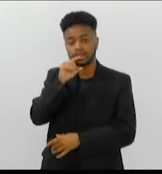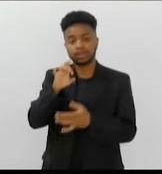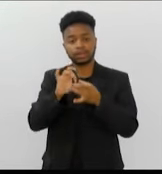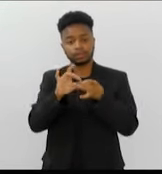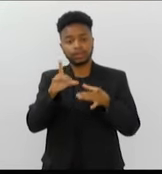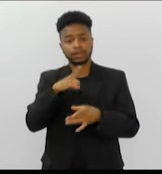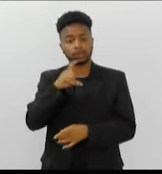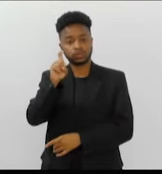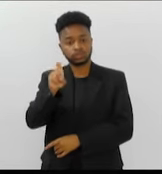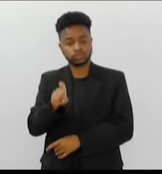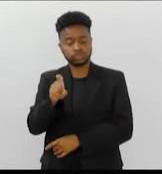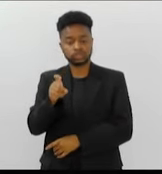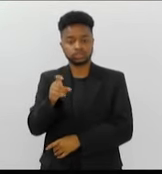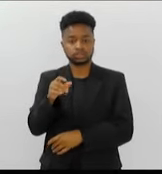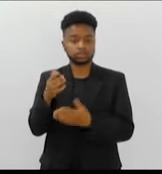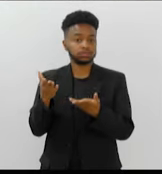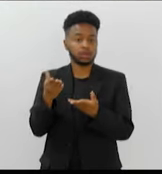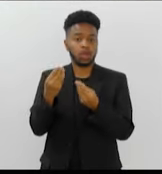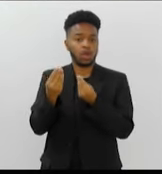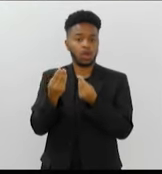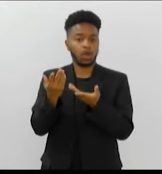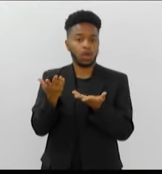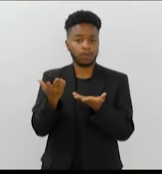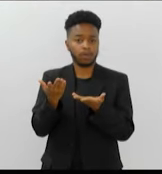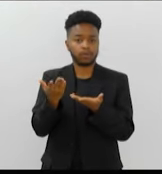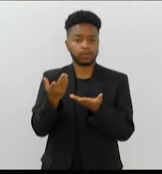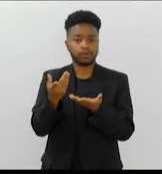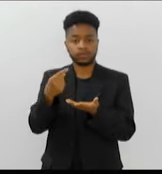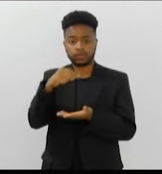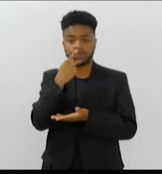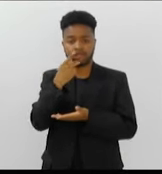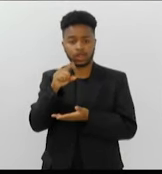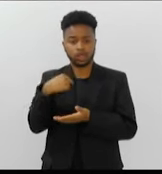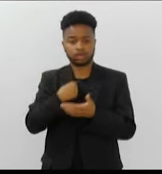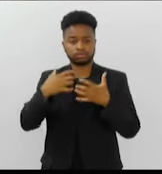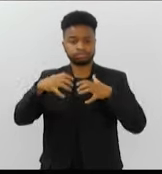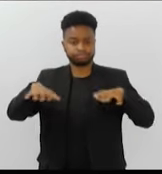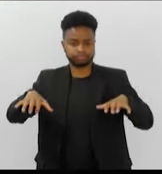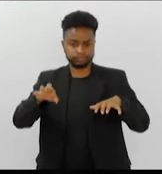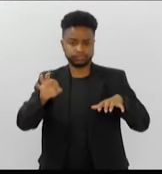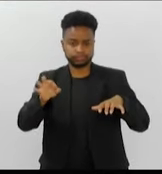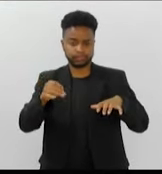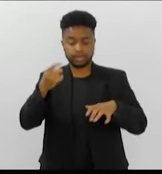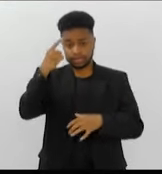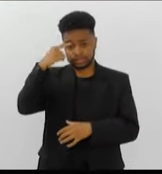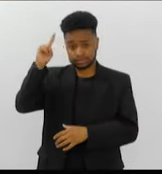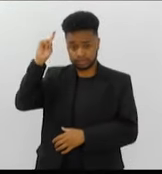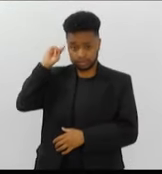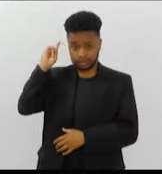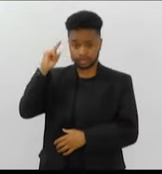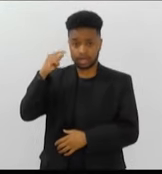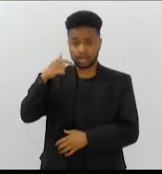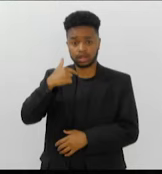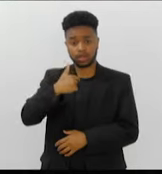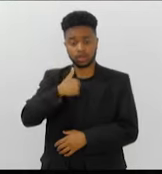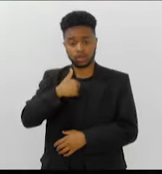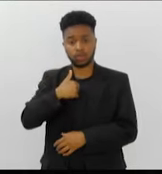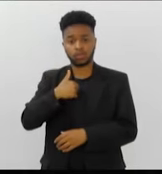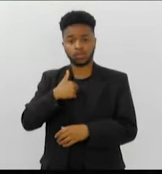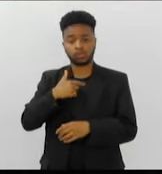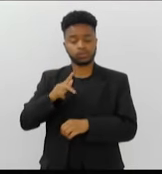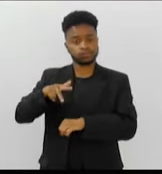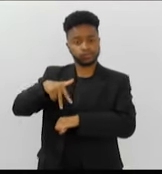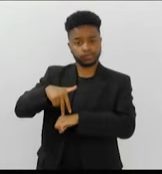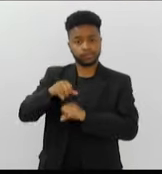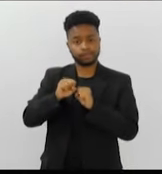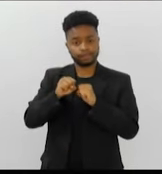X. Olha que loucura, e depois falam que a gente está polarizado, né? Semana passada, eu vim aqui, defendi